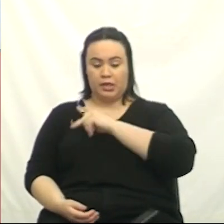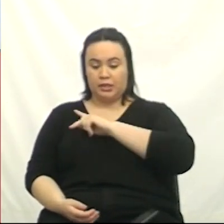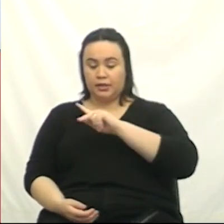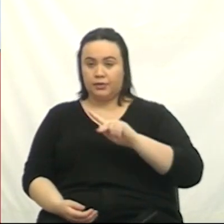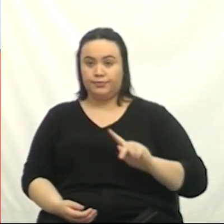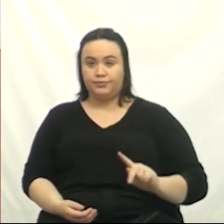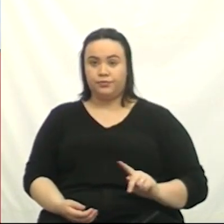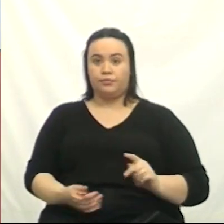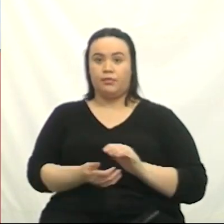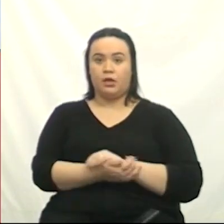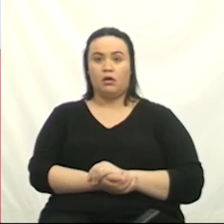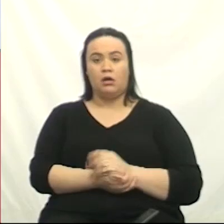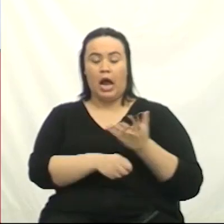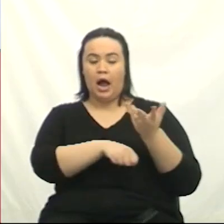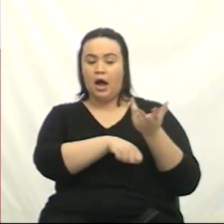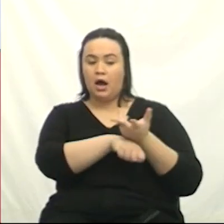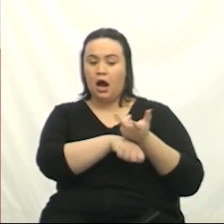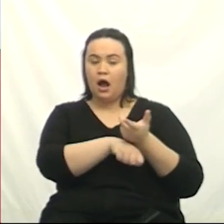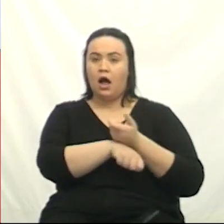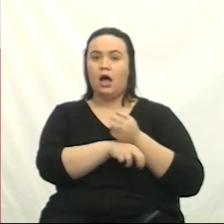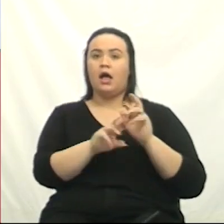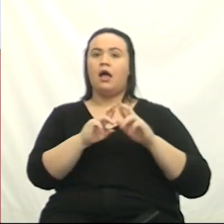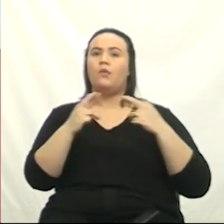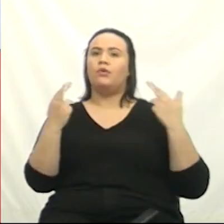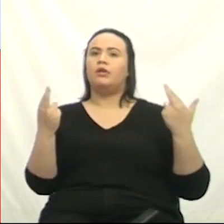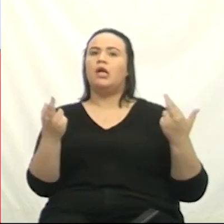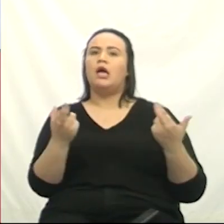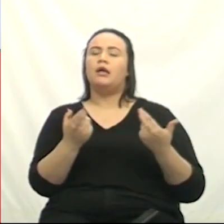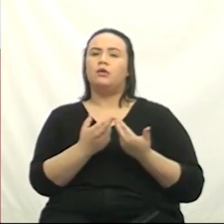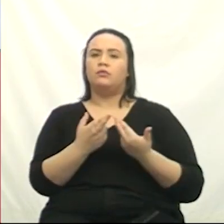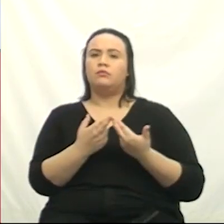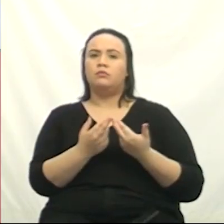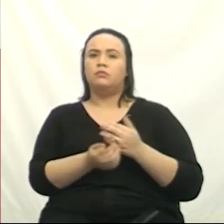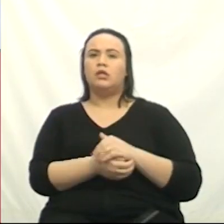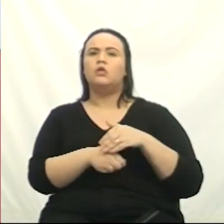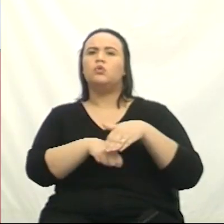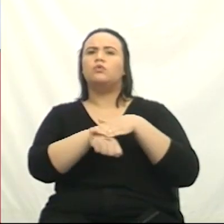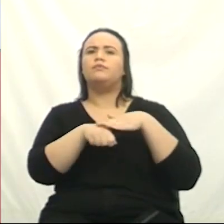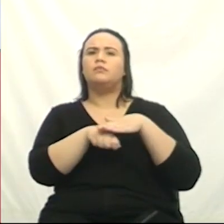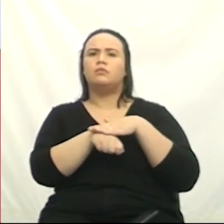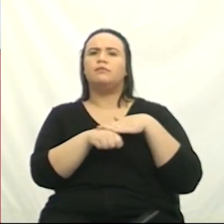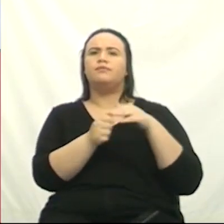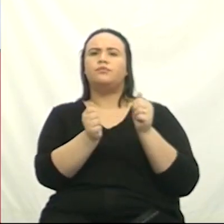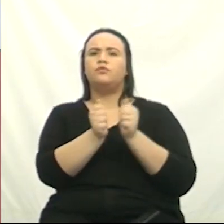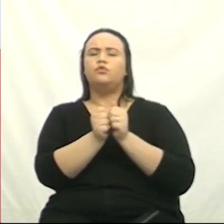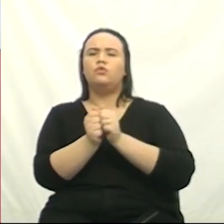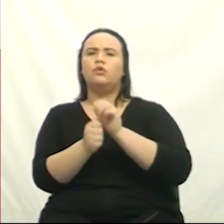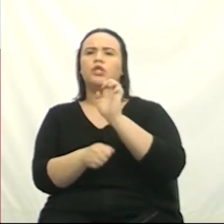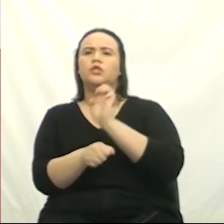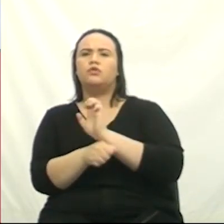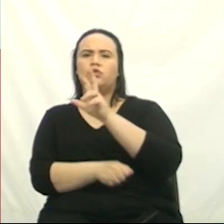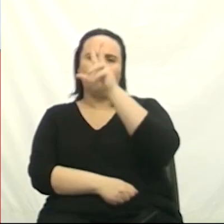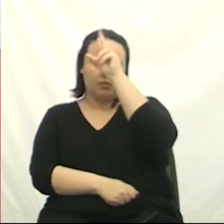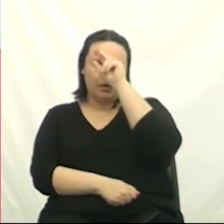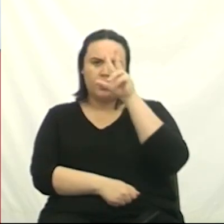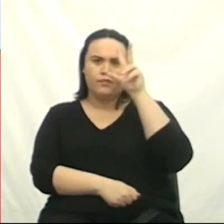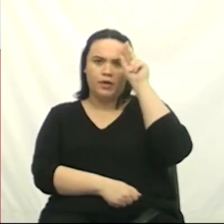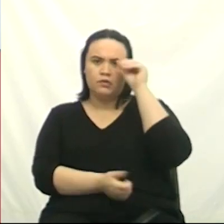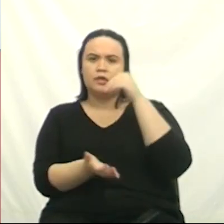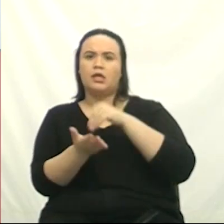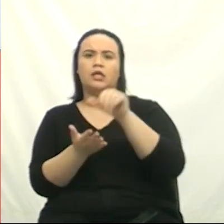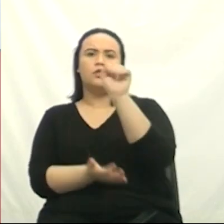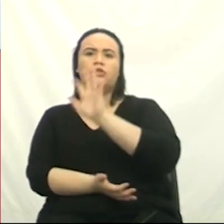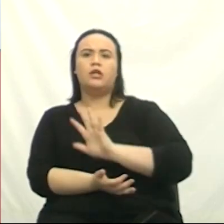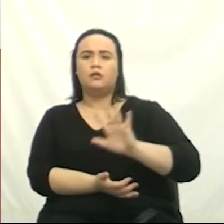a gente agilize aquela reunião que ficou encaminhada da nossa da nossa conversa junto ao executivo ao prefeito ao secretário-geral e quem